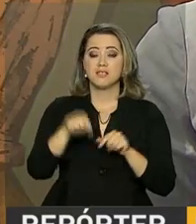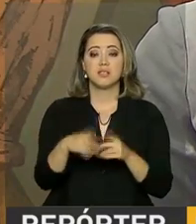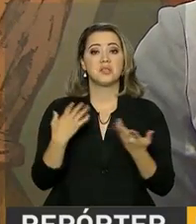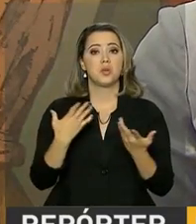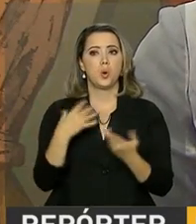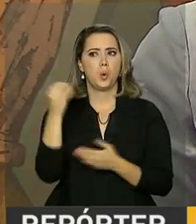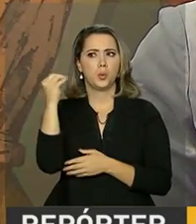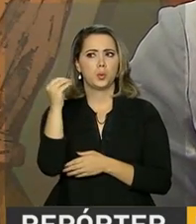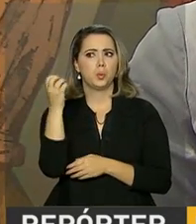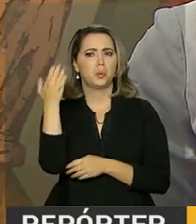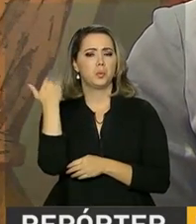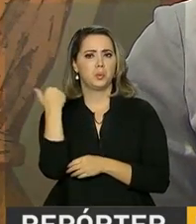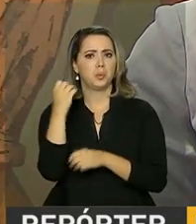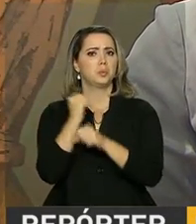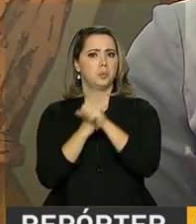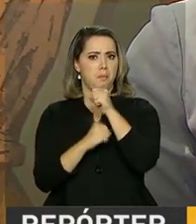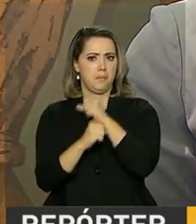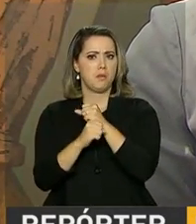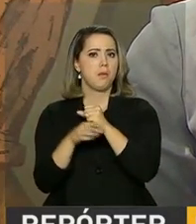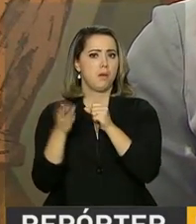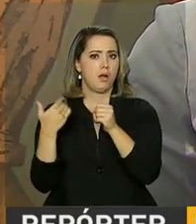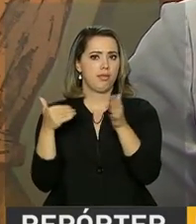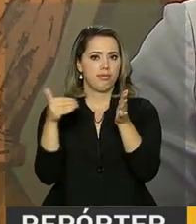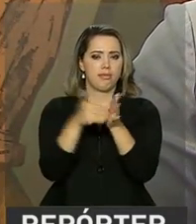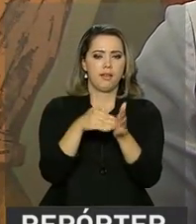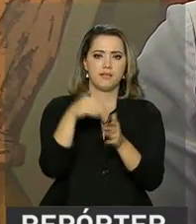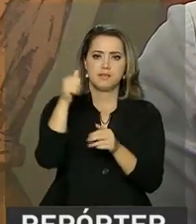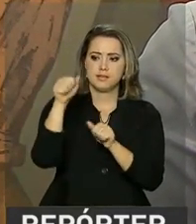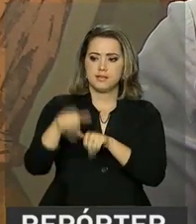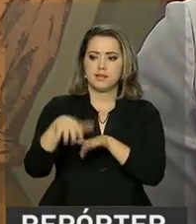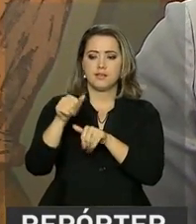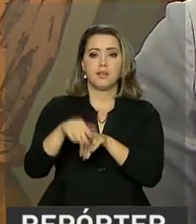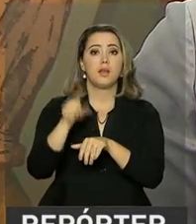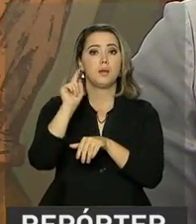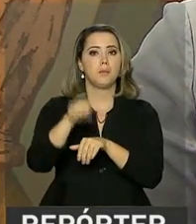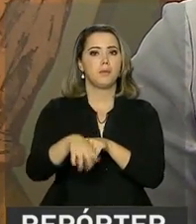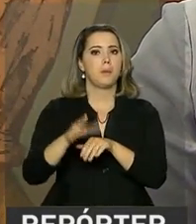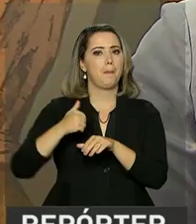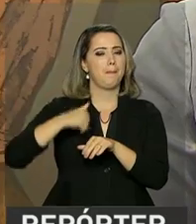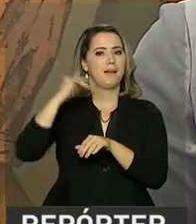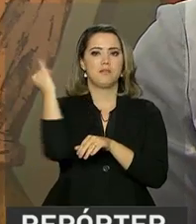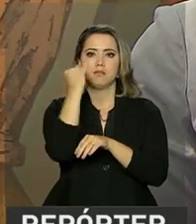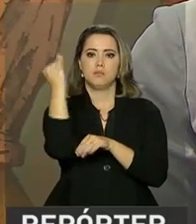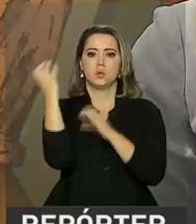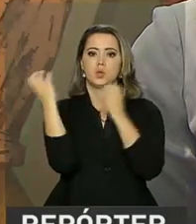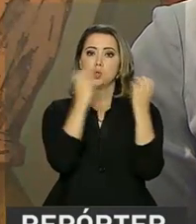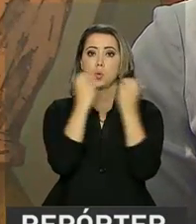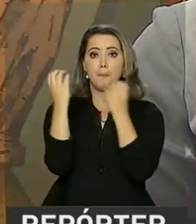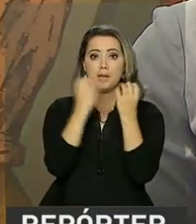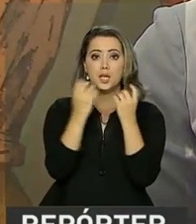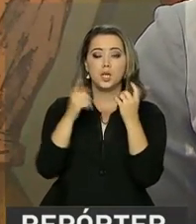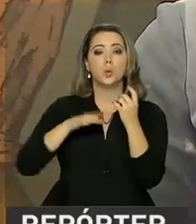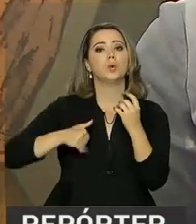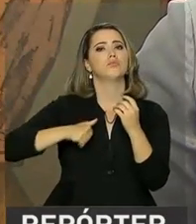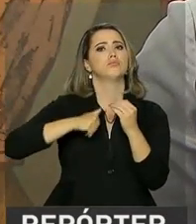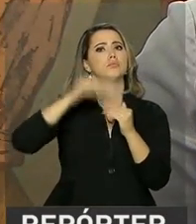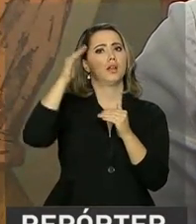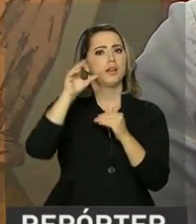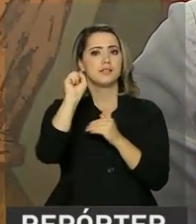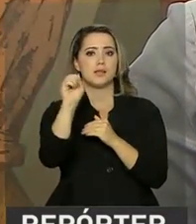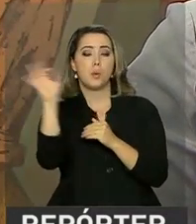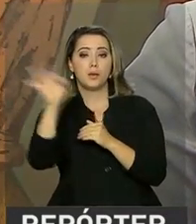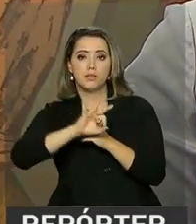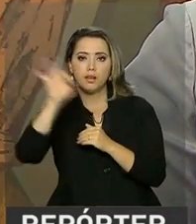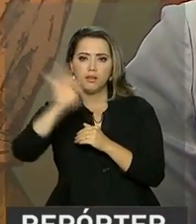começou em outubro do ano passado e vai até setembro desse ano é o milho a produção do grão cresceu mais de 40% se